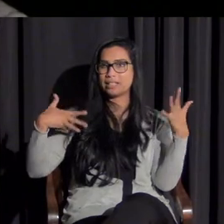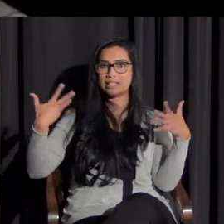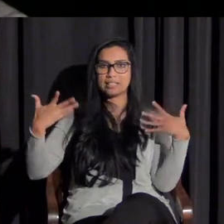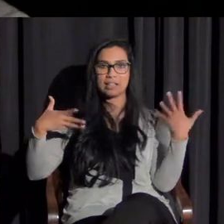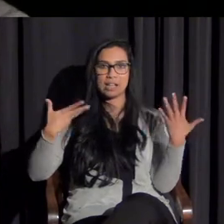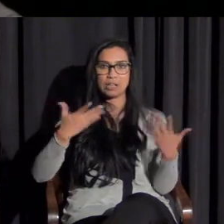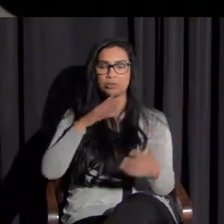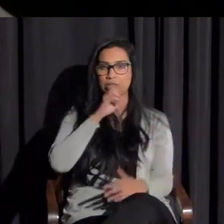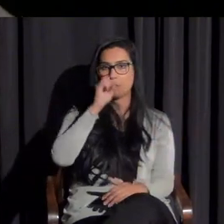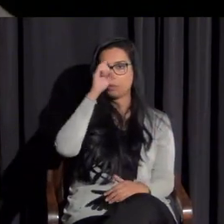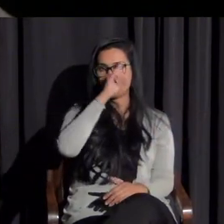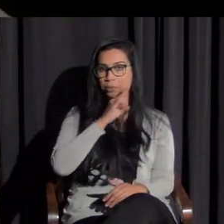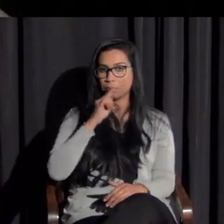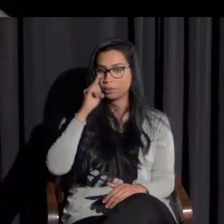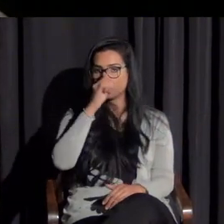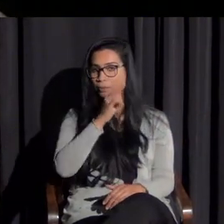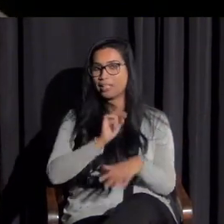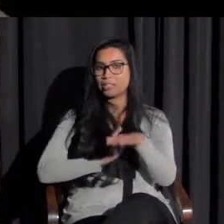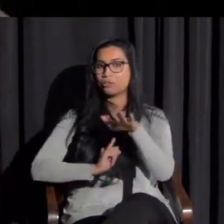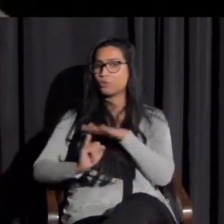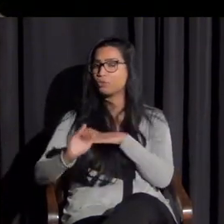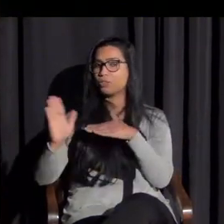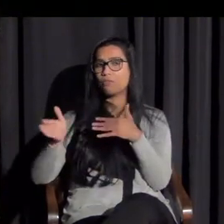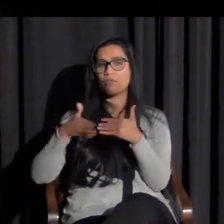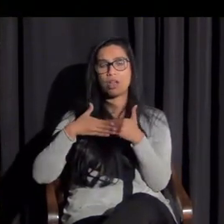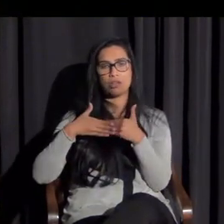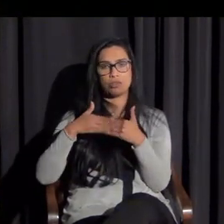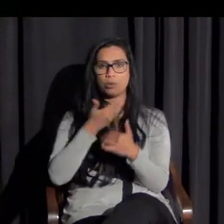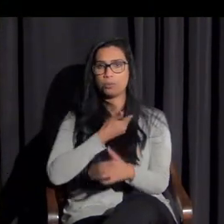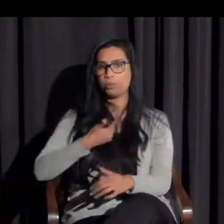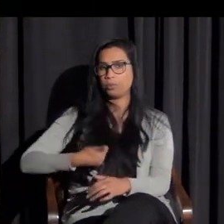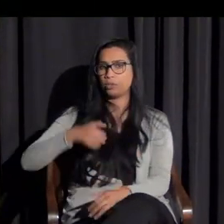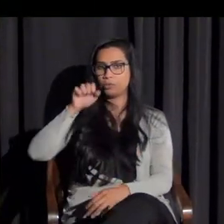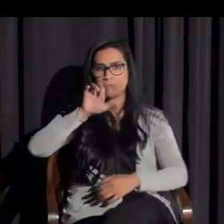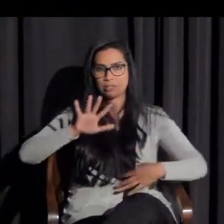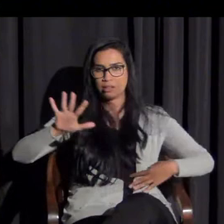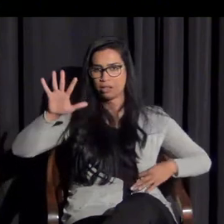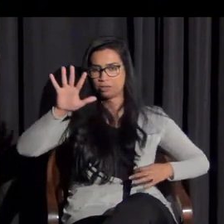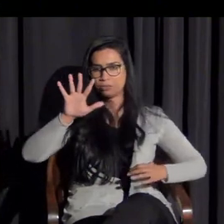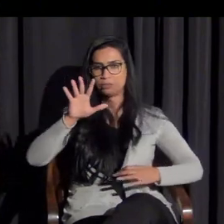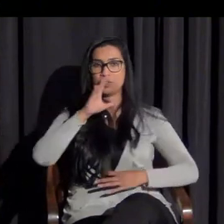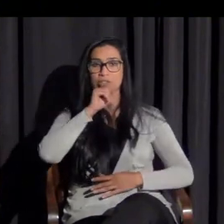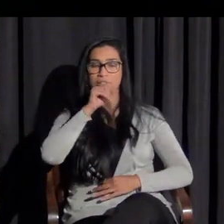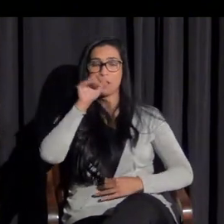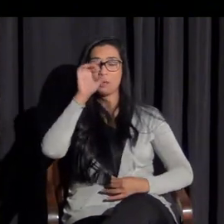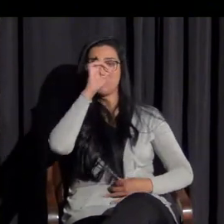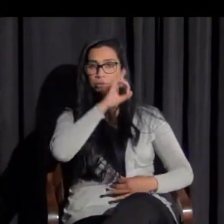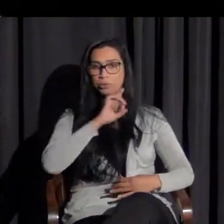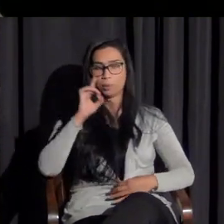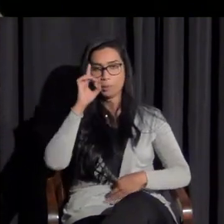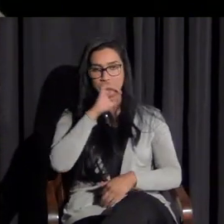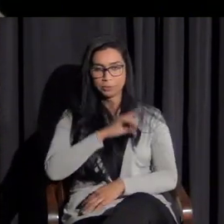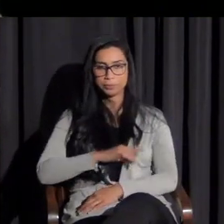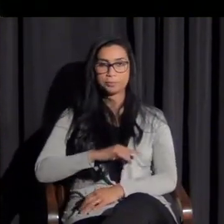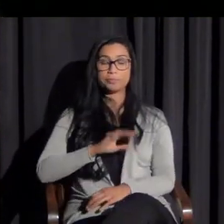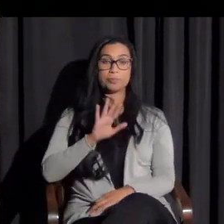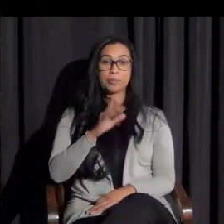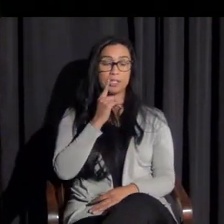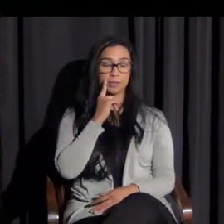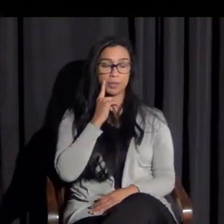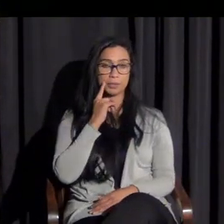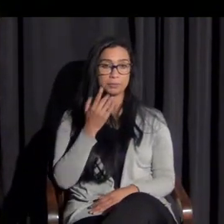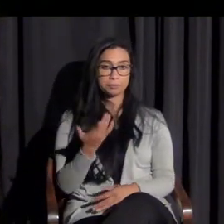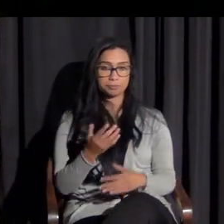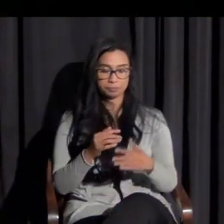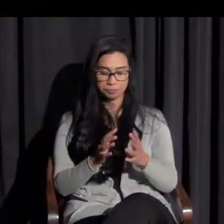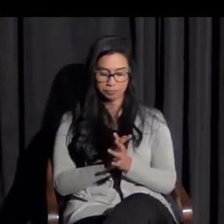acontecido mais nas instituições públicas do Estado aos finais de semana, né? E a